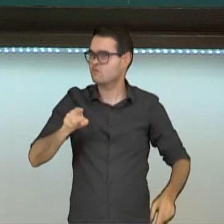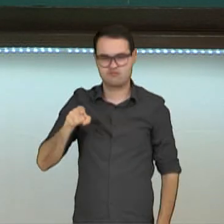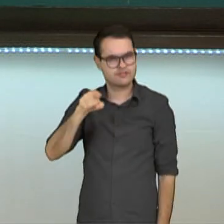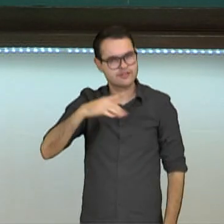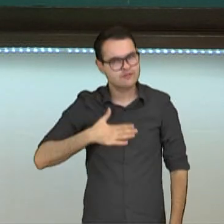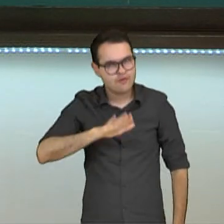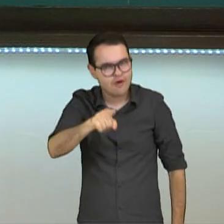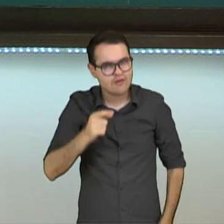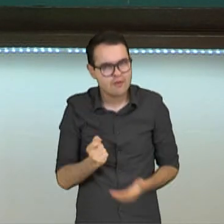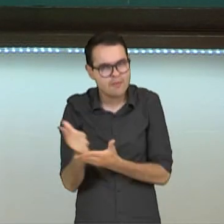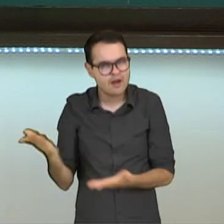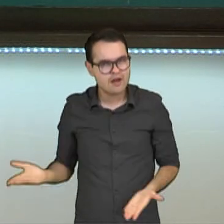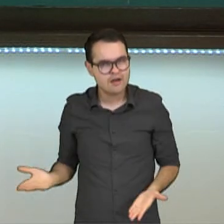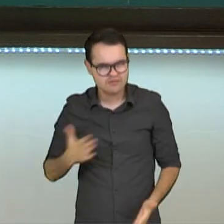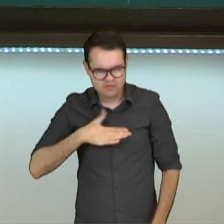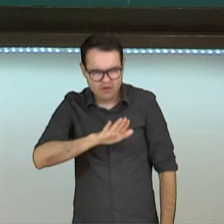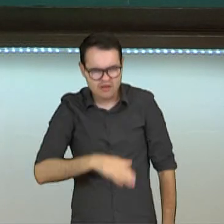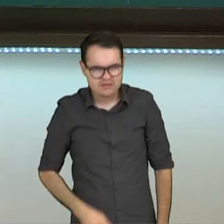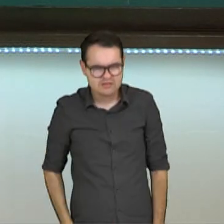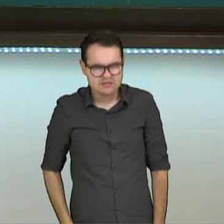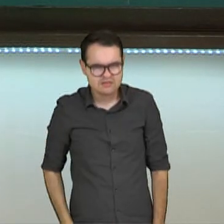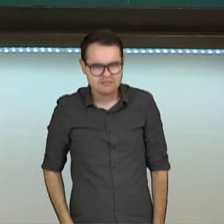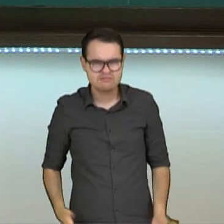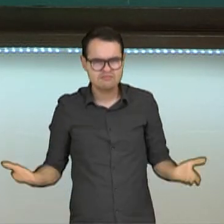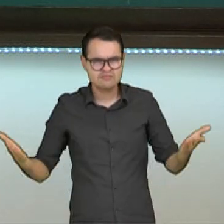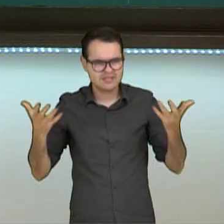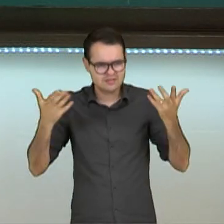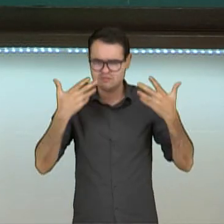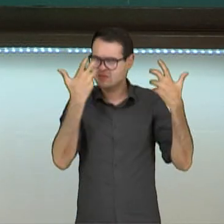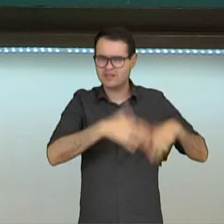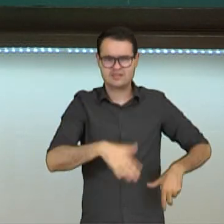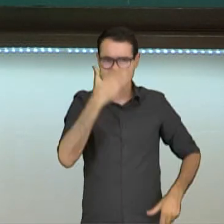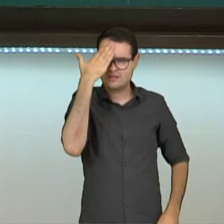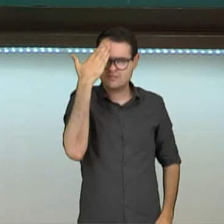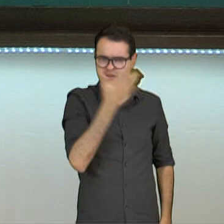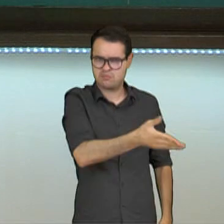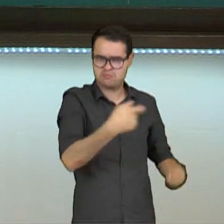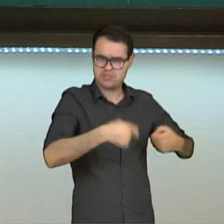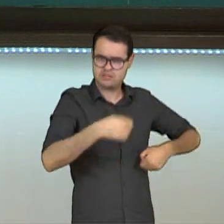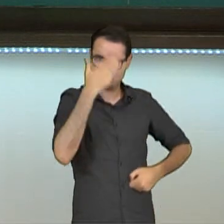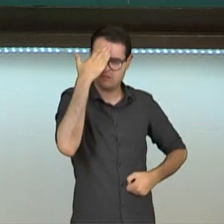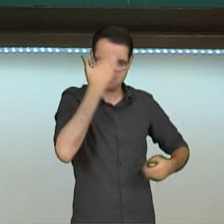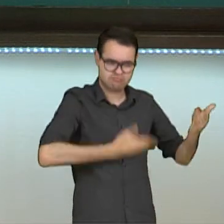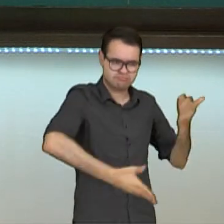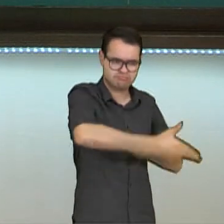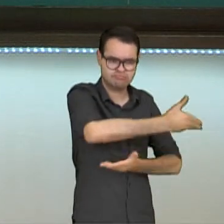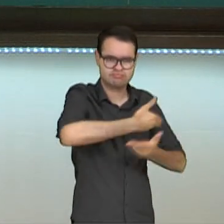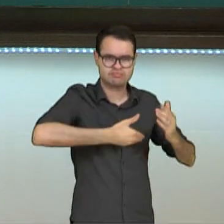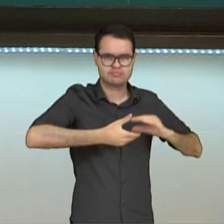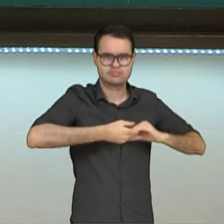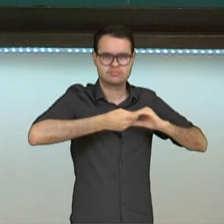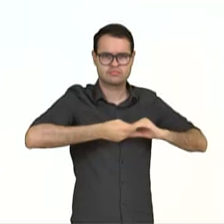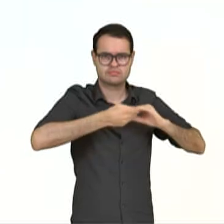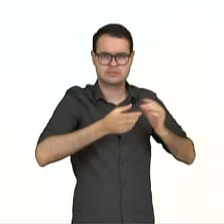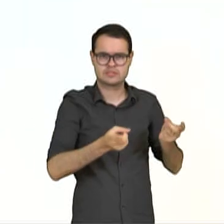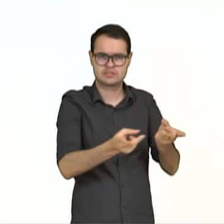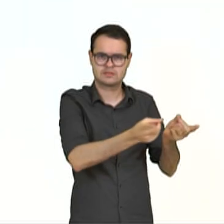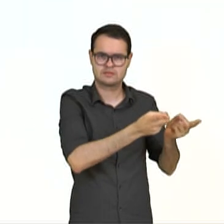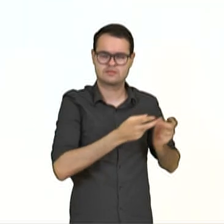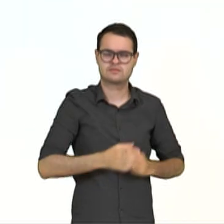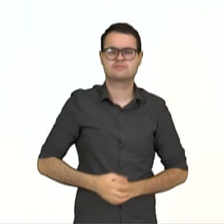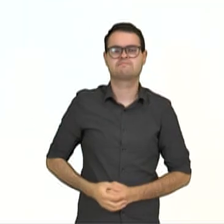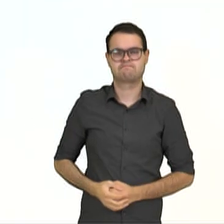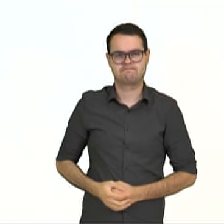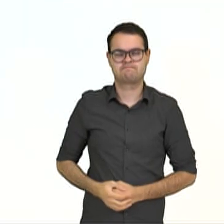de comprar. Ah, não gosta de comprar e não quer saber de comércio. Tem que saber, tá? O que vocês